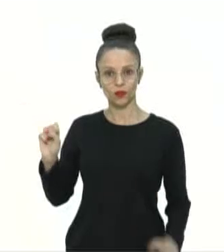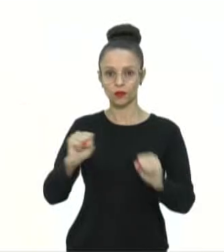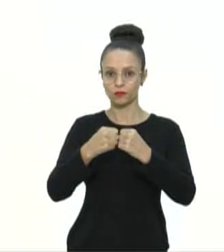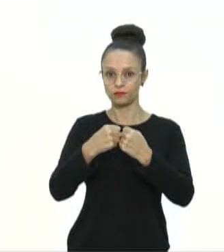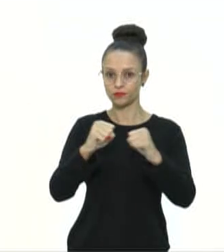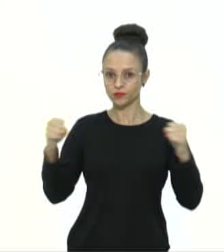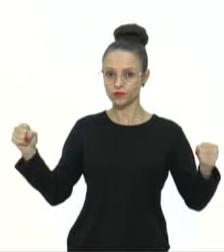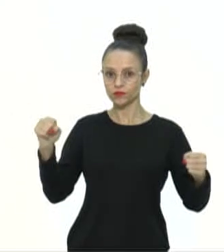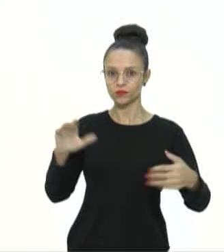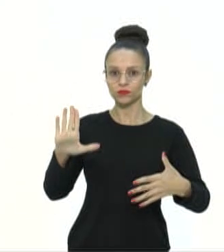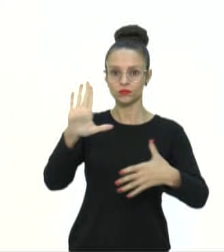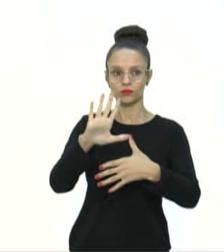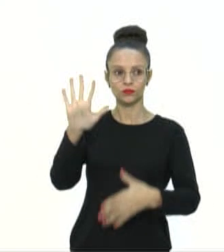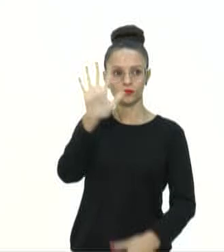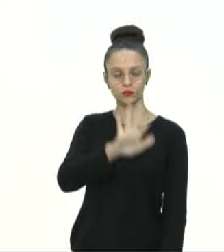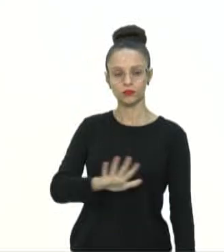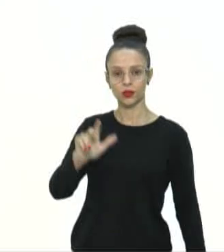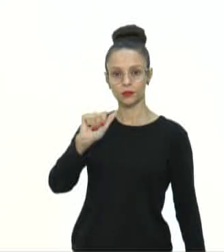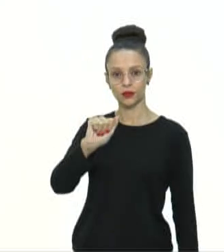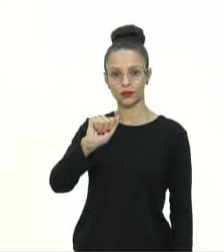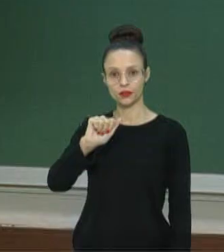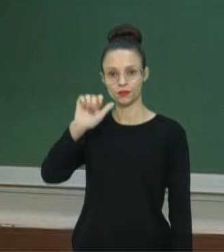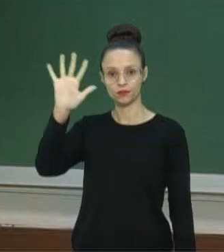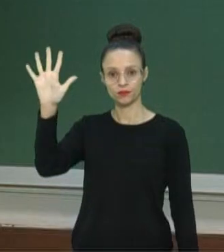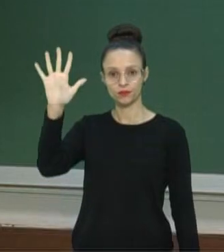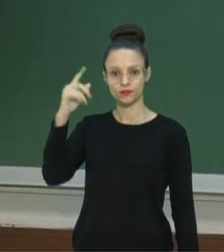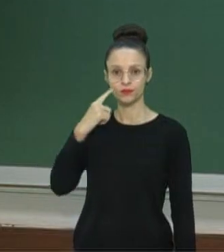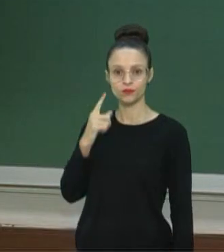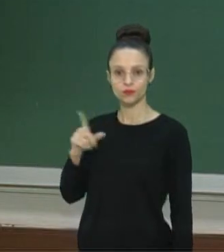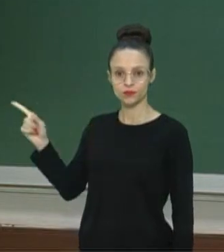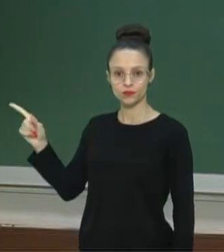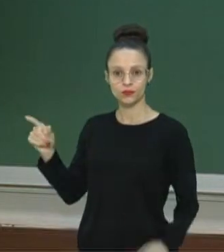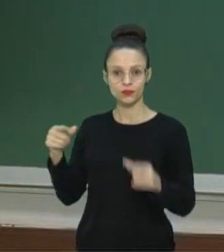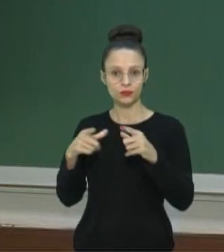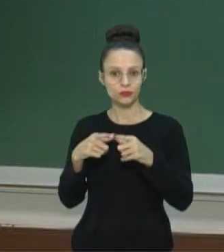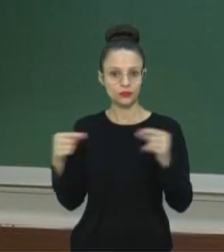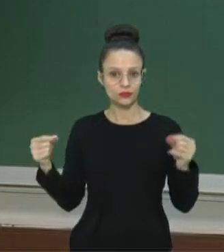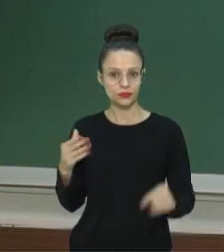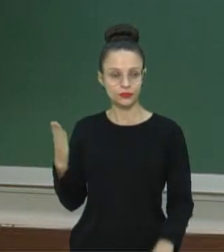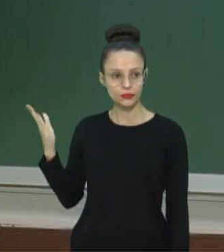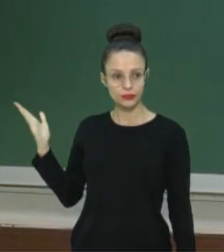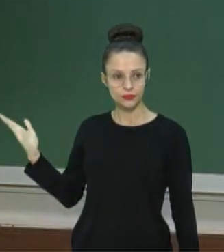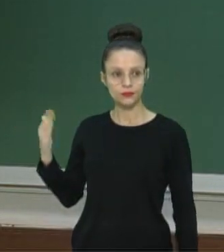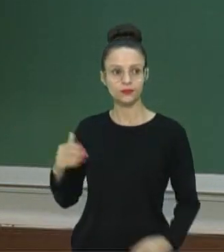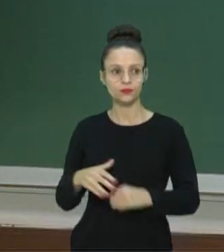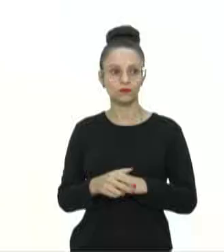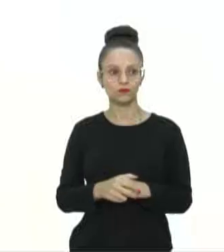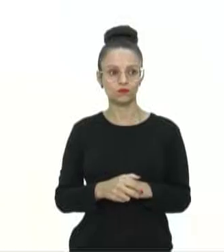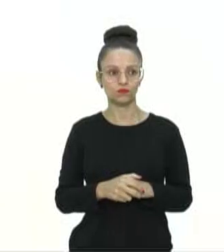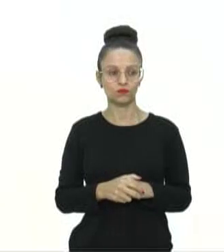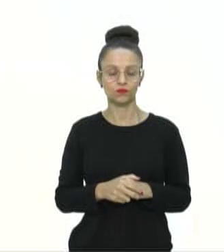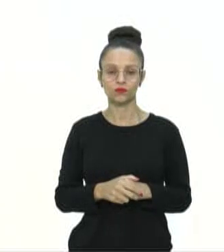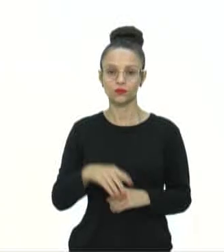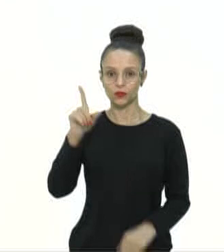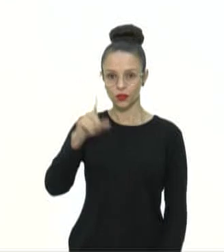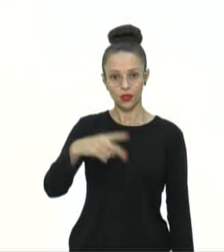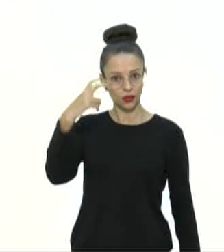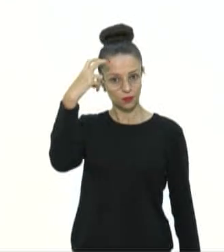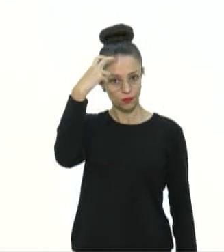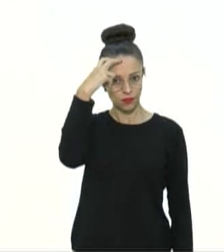mapa a Ásia e aqui o nosso Japão. Então, o Japão é uma